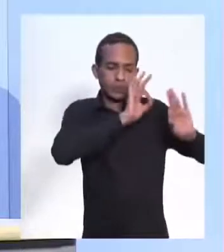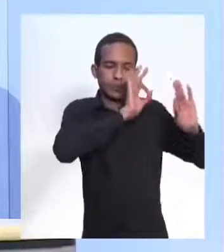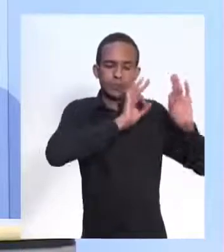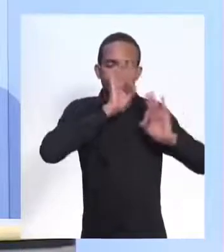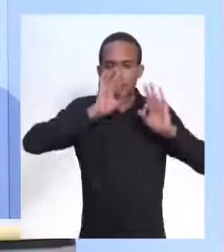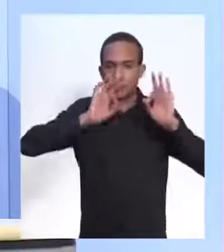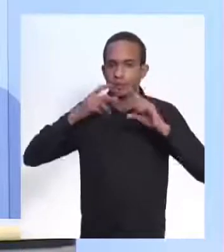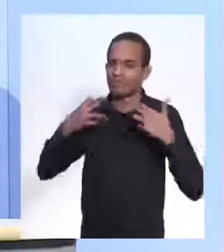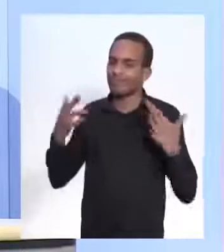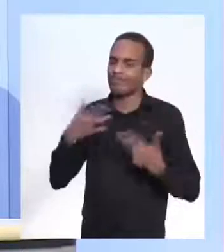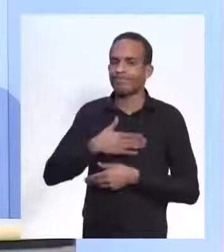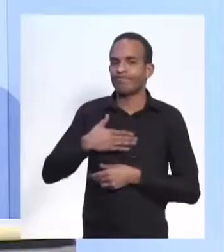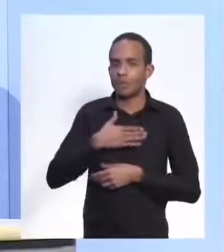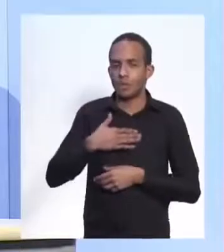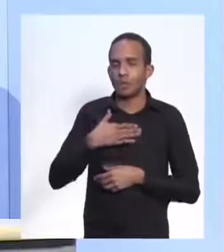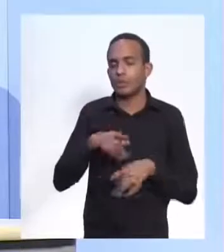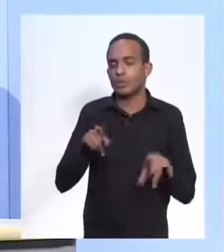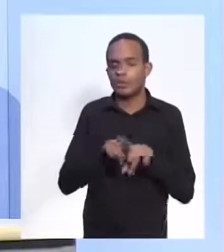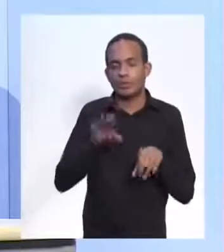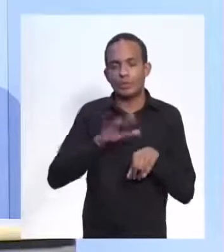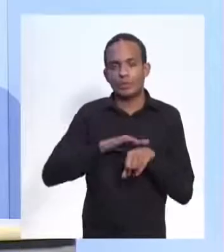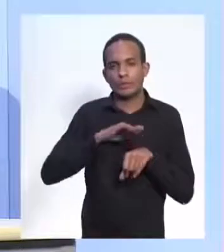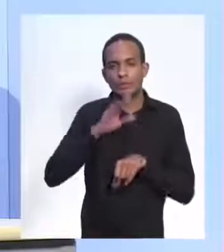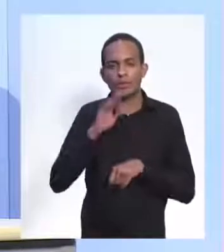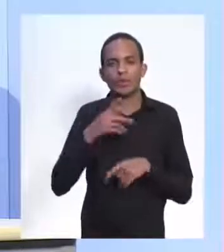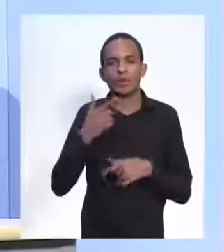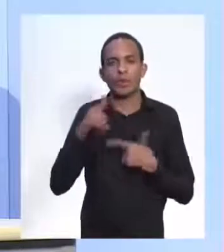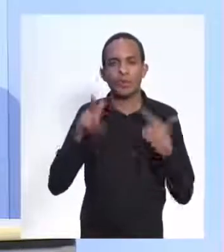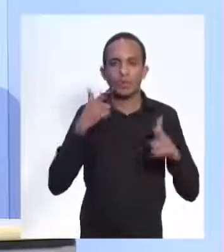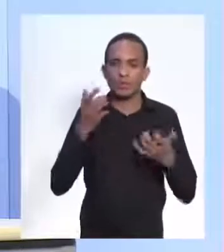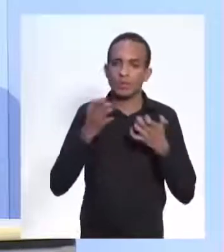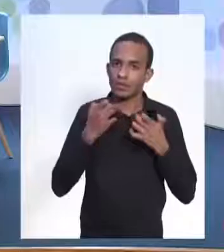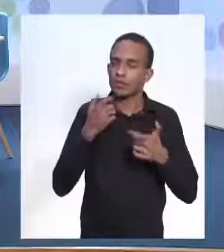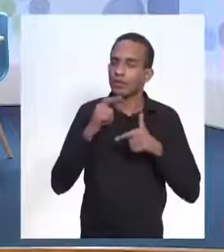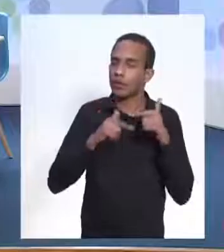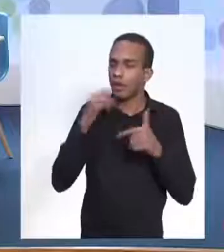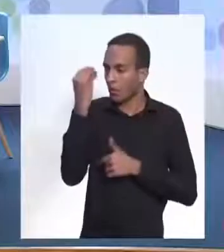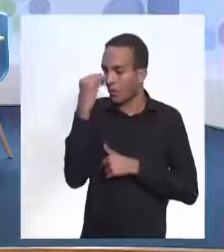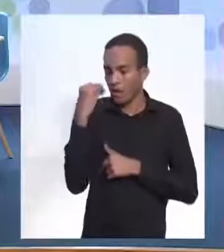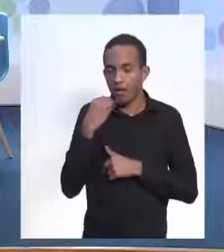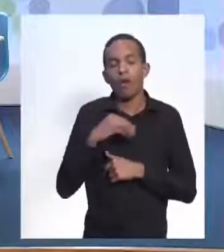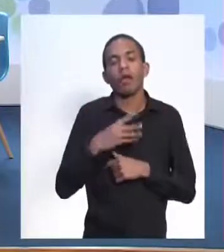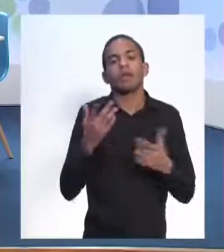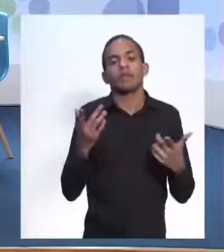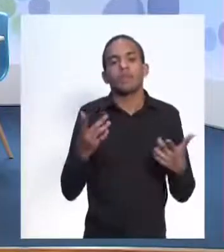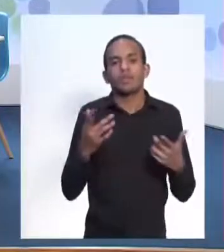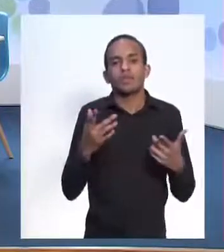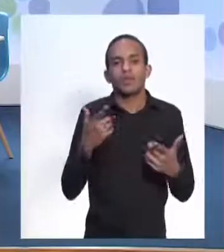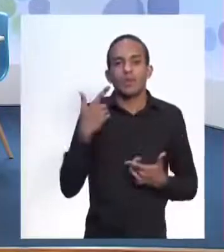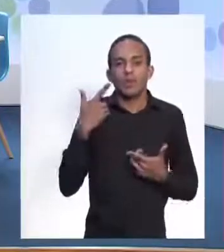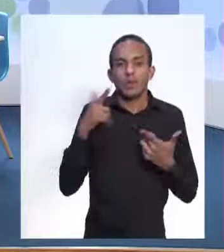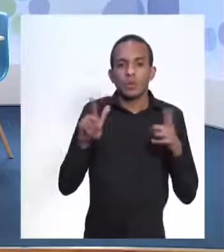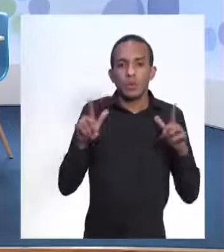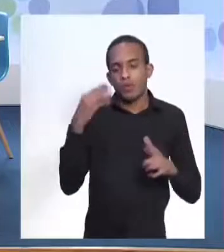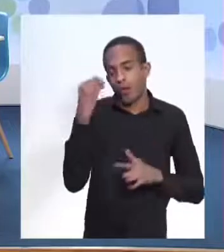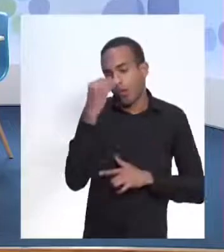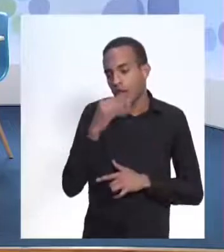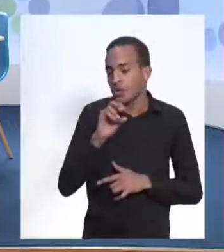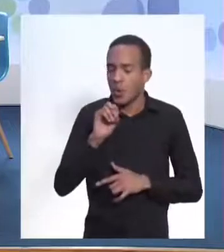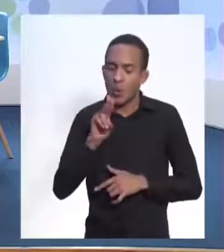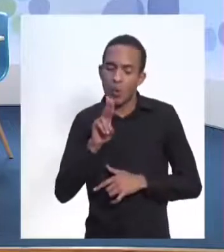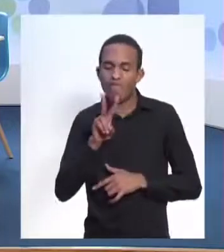grande maioria gostou muito dessa parte. Outros também gostariam de trabalhar com a maquiagem, né? O maquiagem, o visagismo,